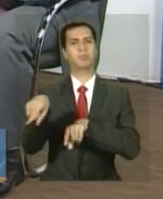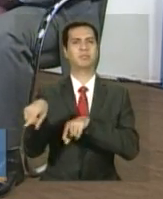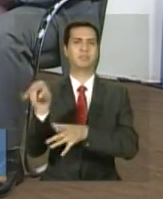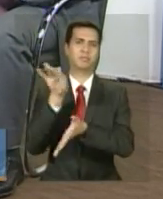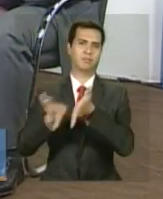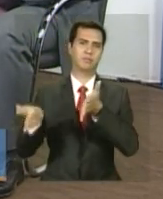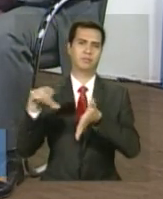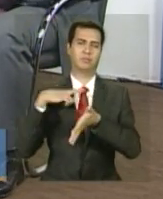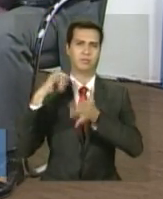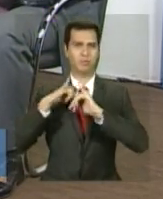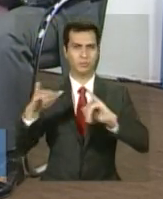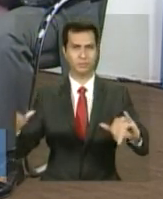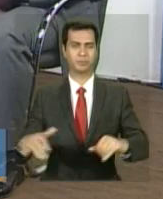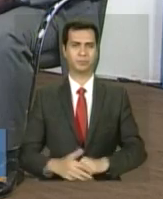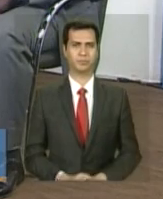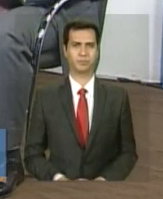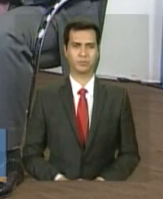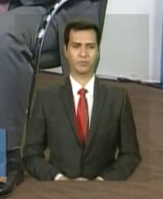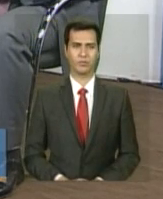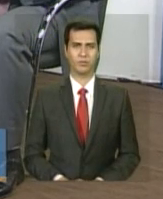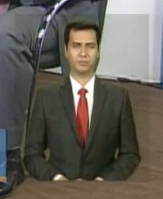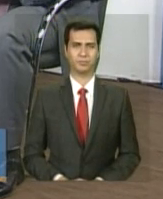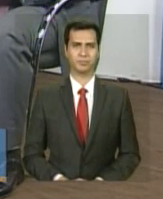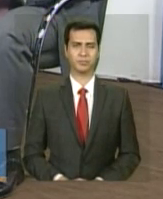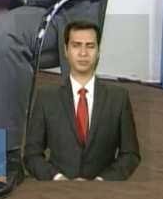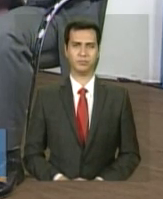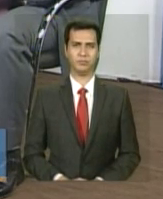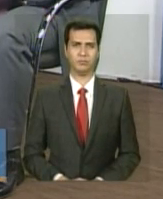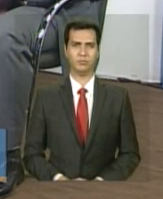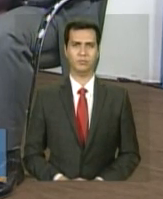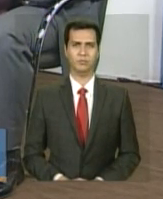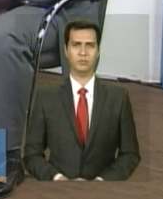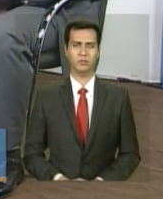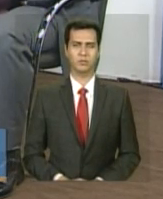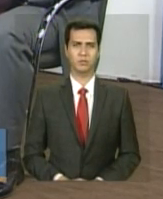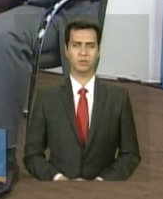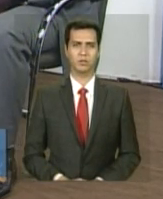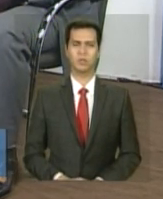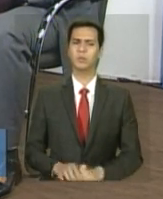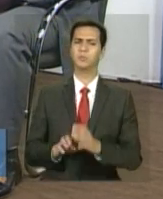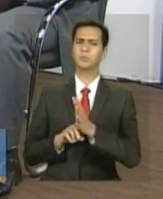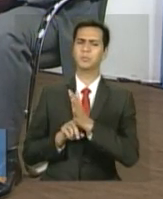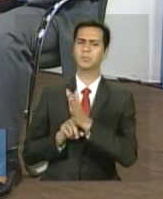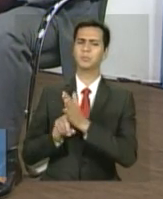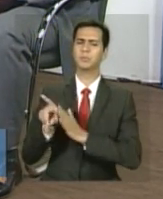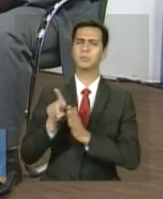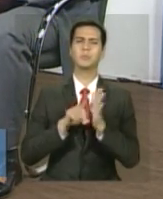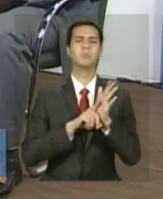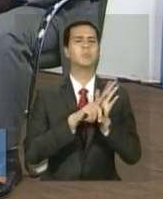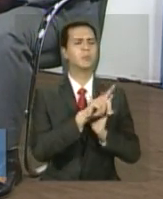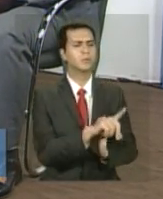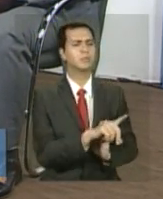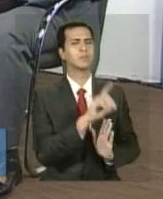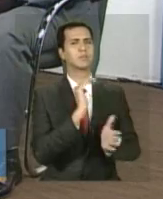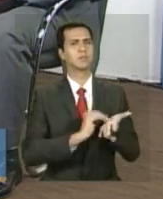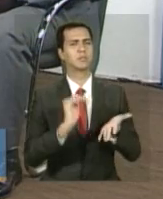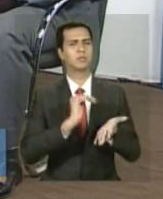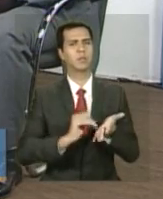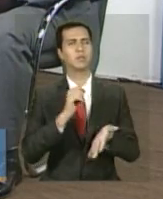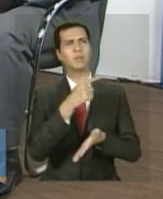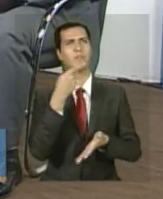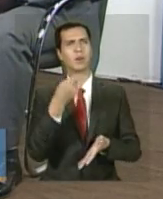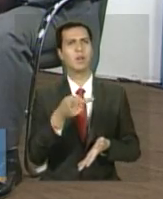colocadas secretário quando a gente fala em buscativa Pode parecer que ela se se restringe especificamente ao